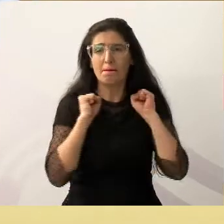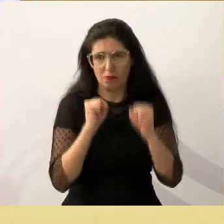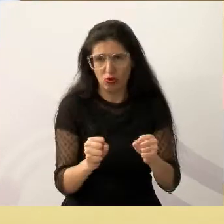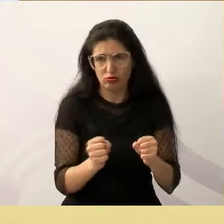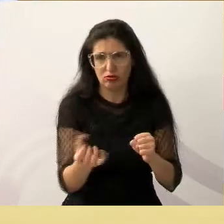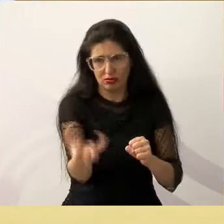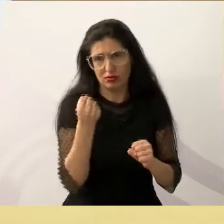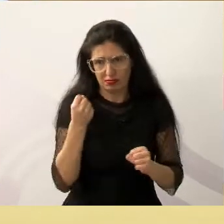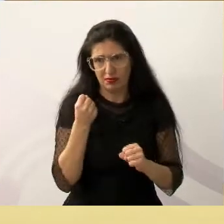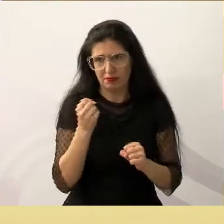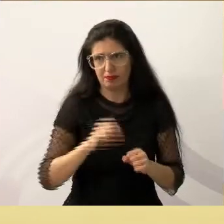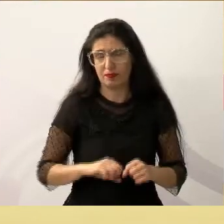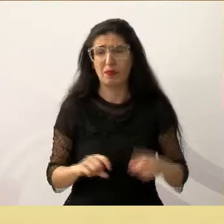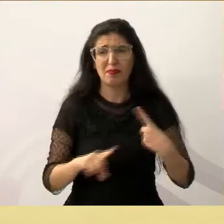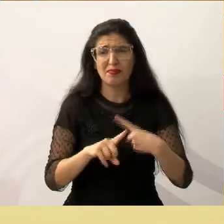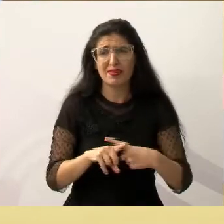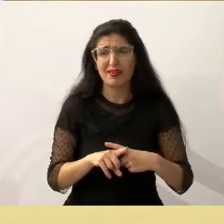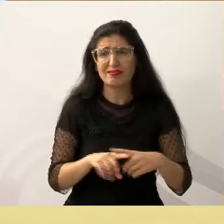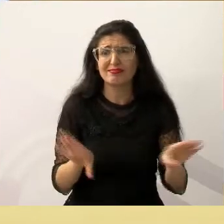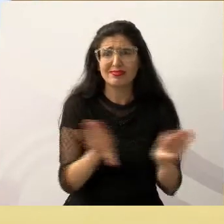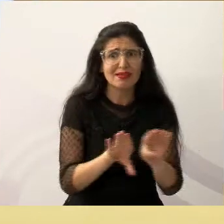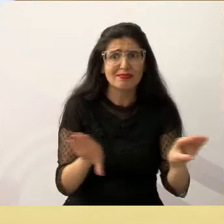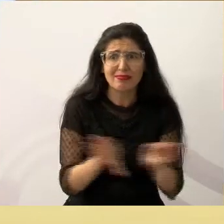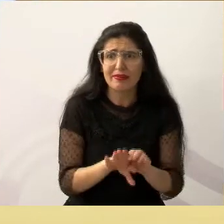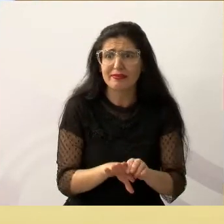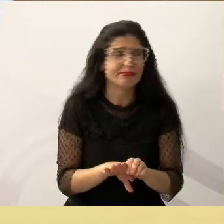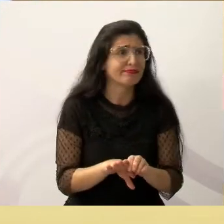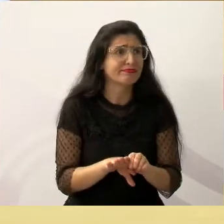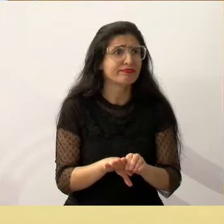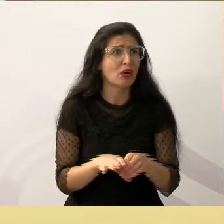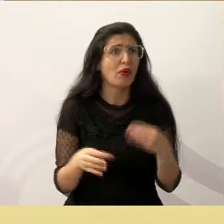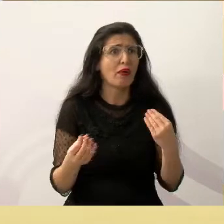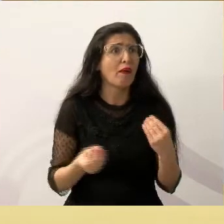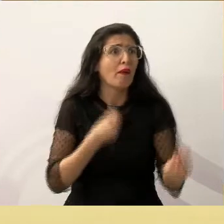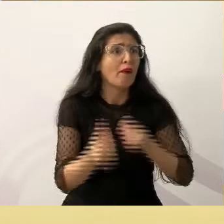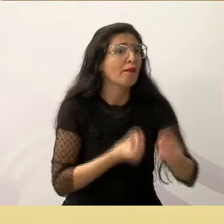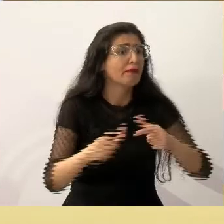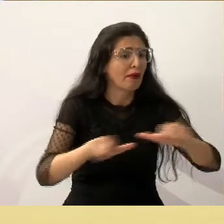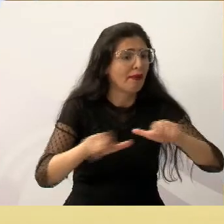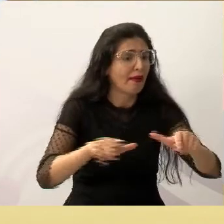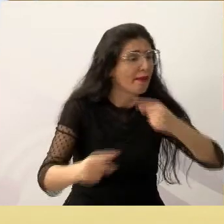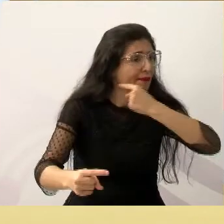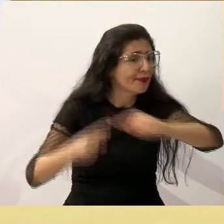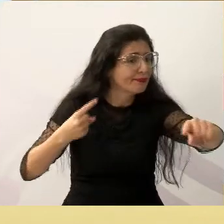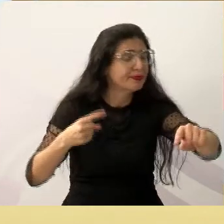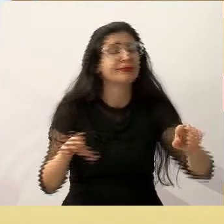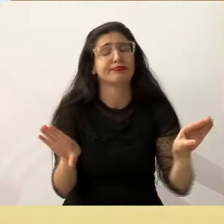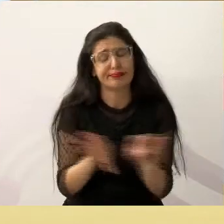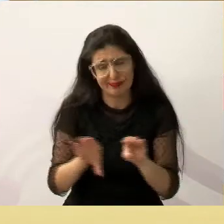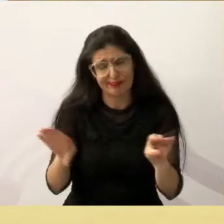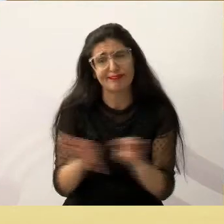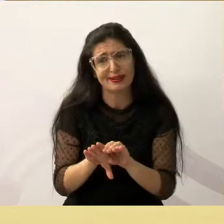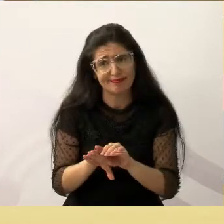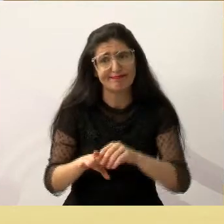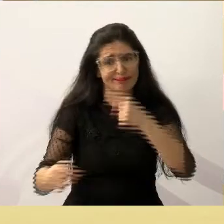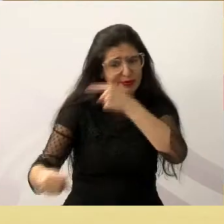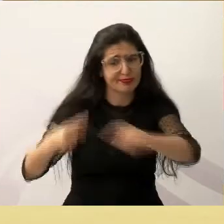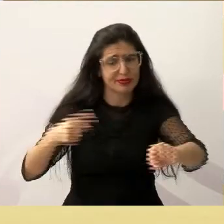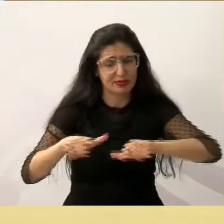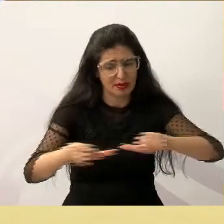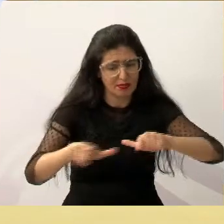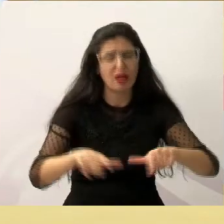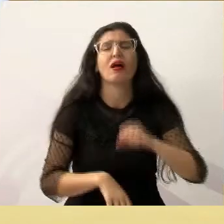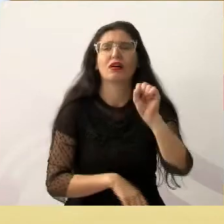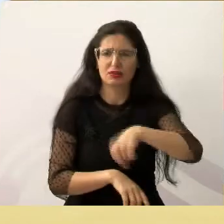ficaram sem poder trabalhar por conta da aglomeração. E então a gente é favorável a esse projeto, sem